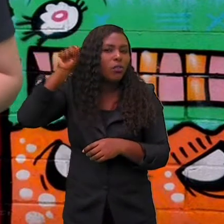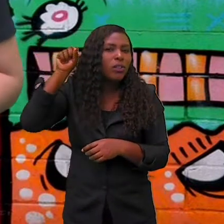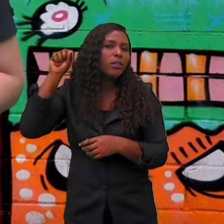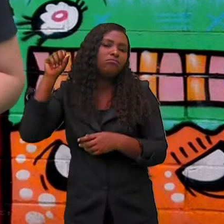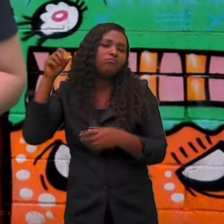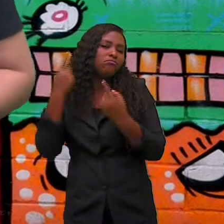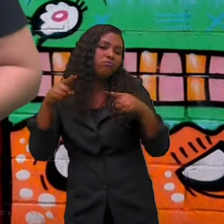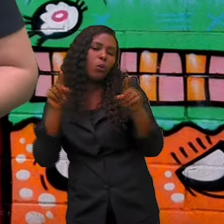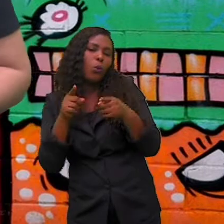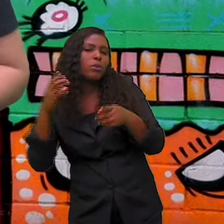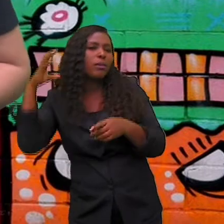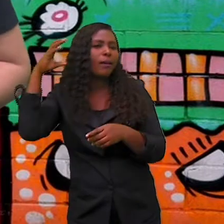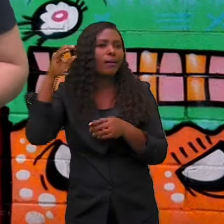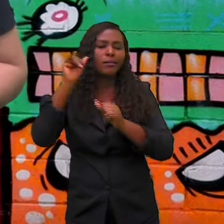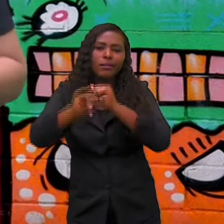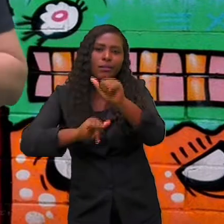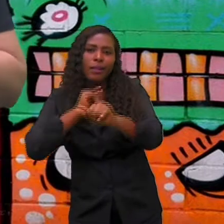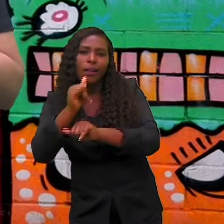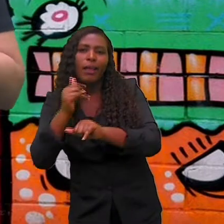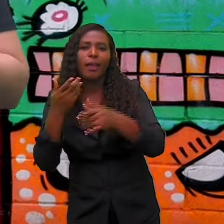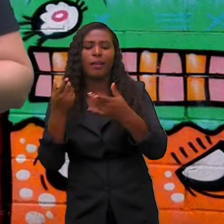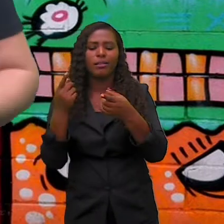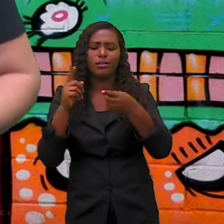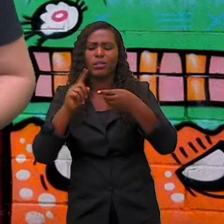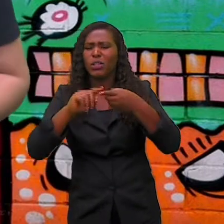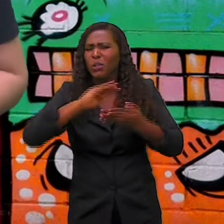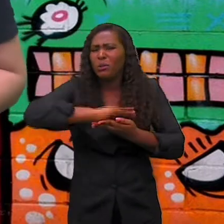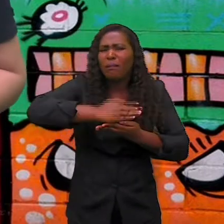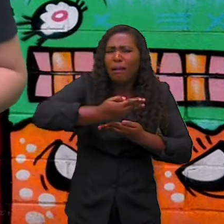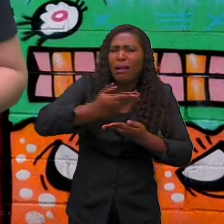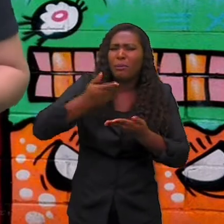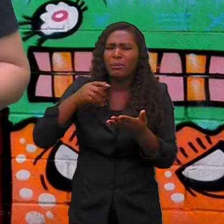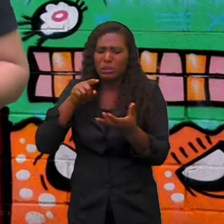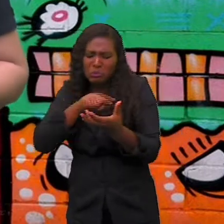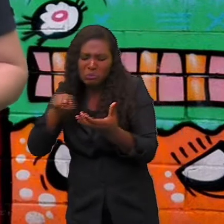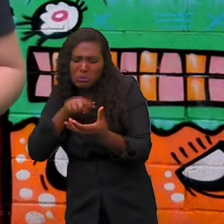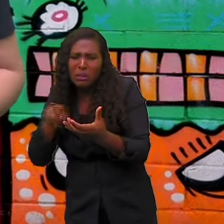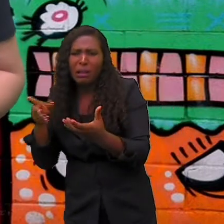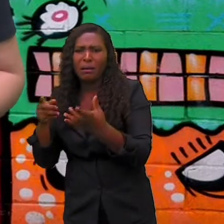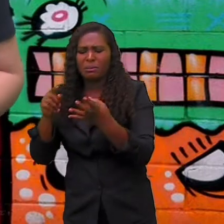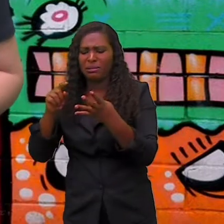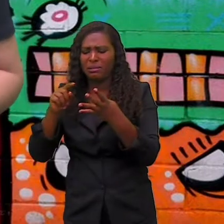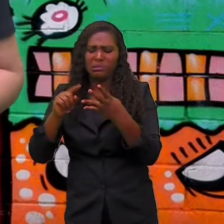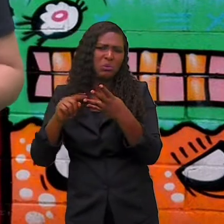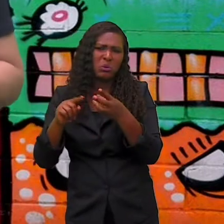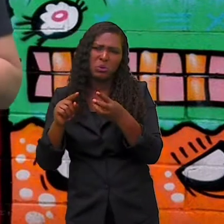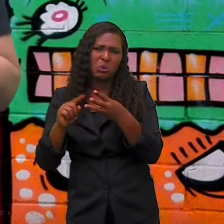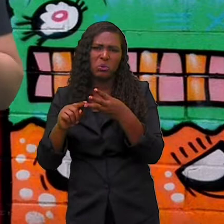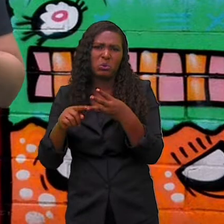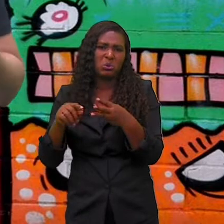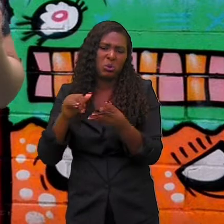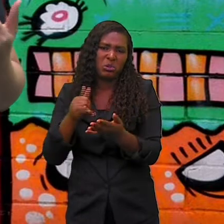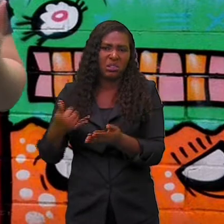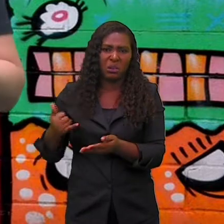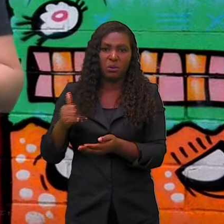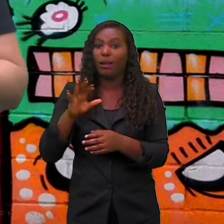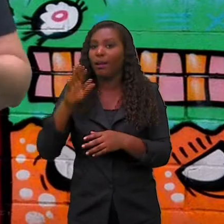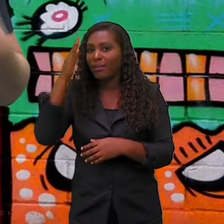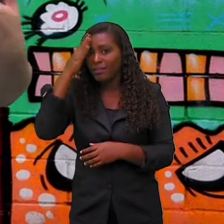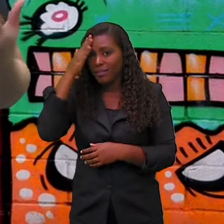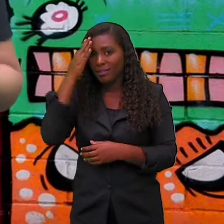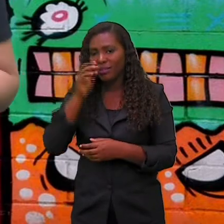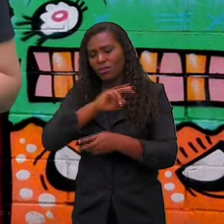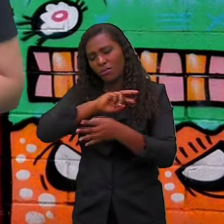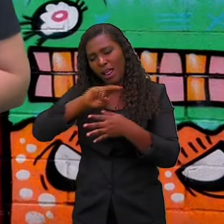são infinitos, porque estão sempre surgindo novos gêneros, porque se encaixam aí,